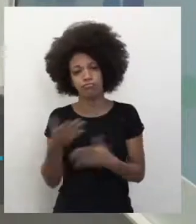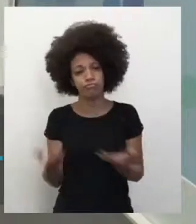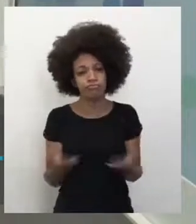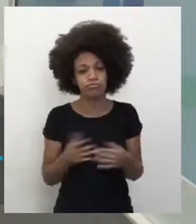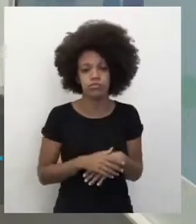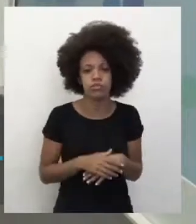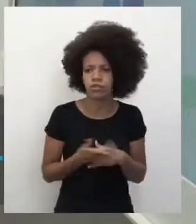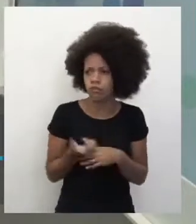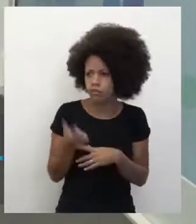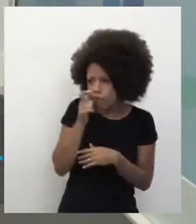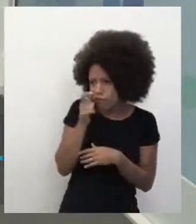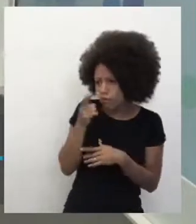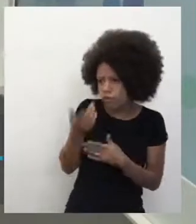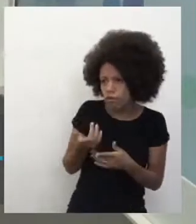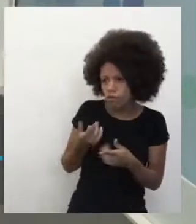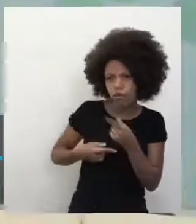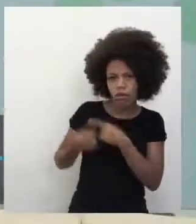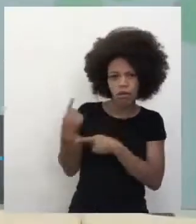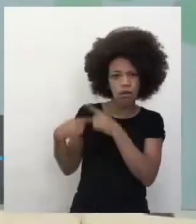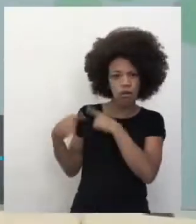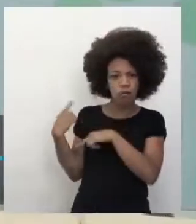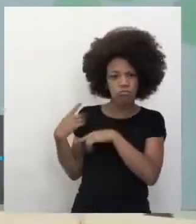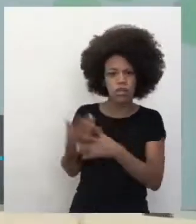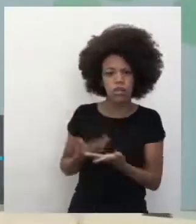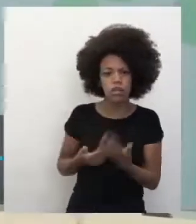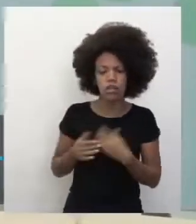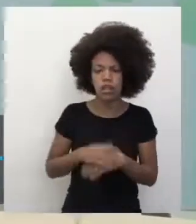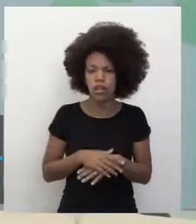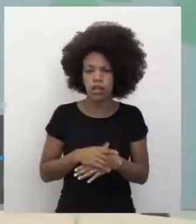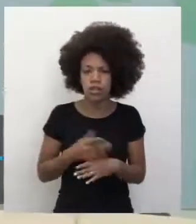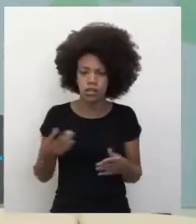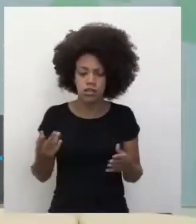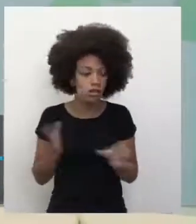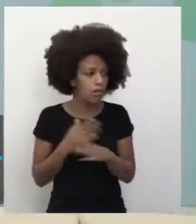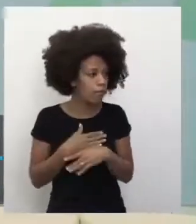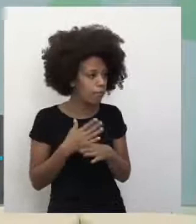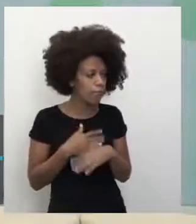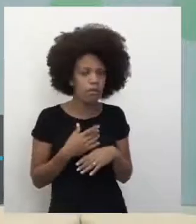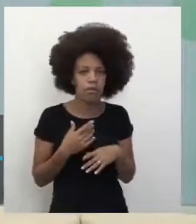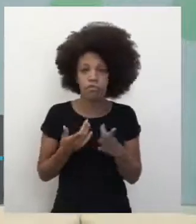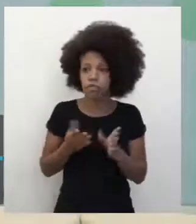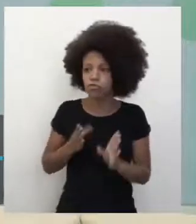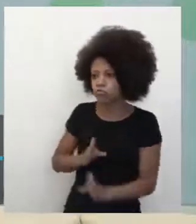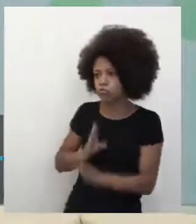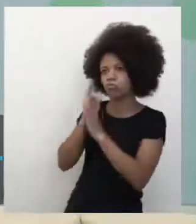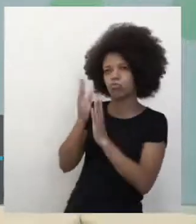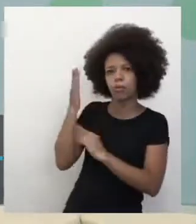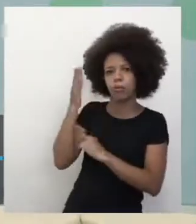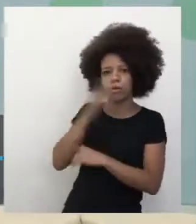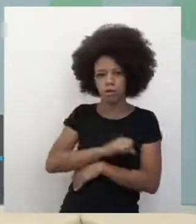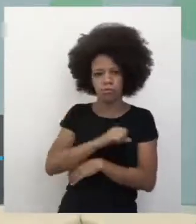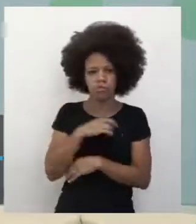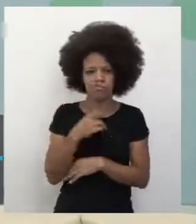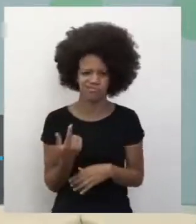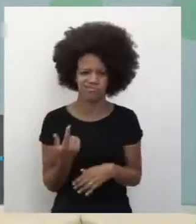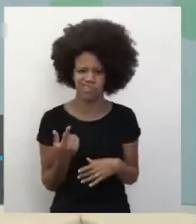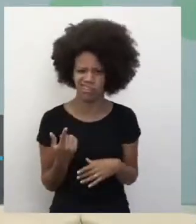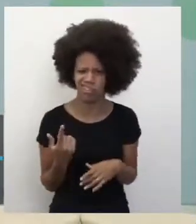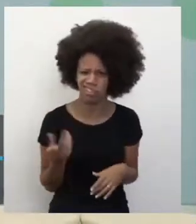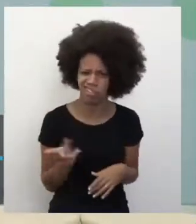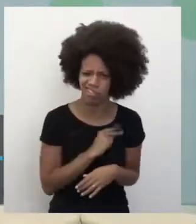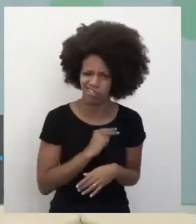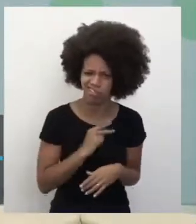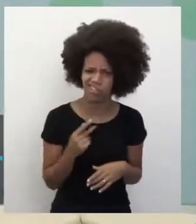lá não é como hoje, né? Que as pessoas se perdem e é fácil de descobrir quem é, porque tem rede social e coisa e tal. Você deve estar pensando, puxa vida, mas era Gaudí,